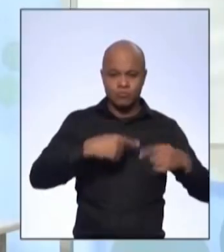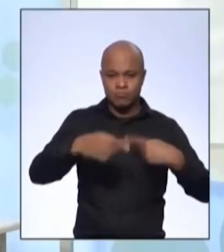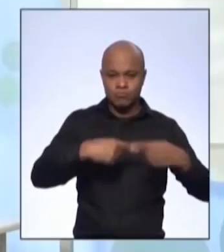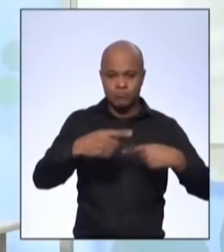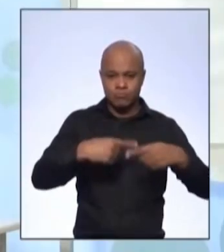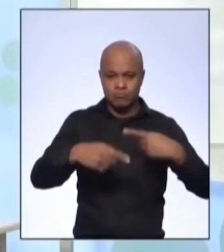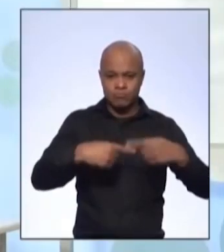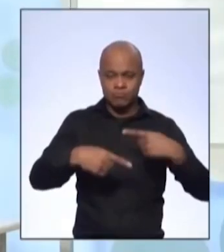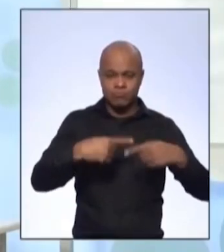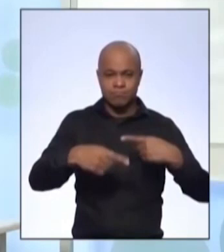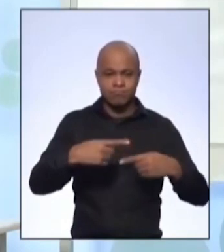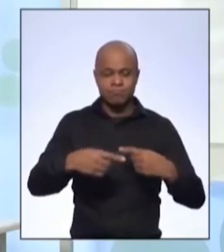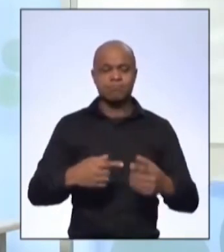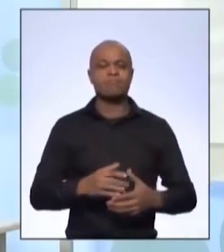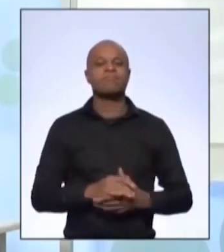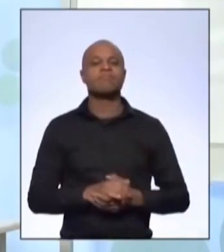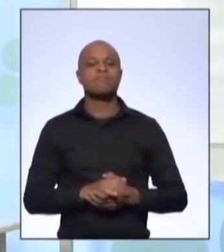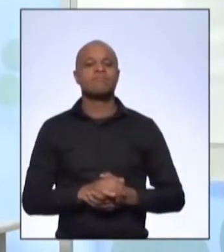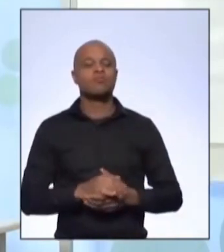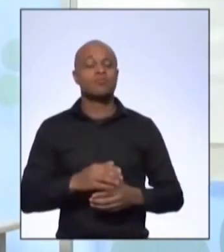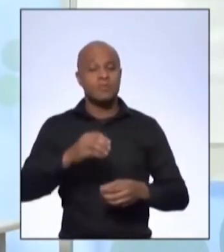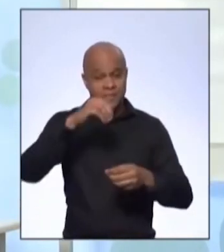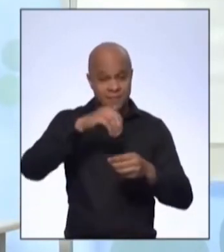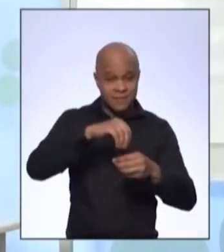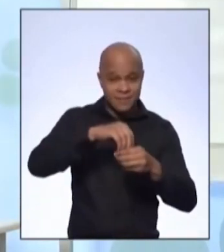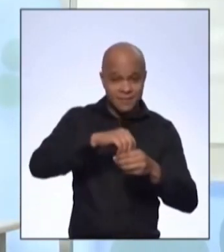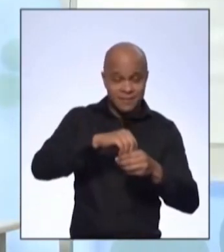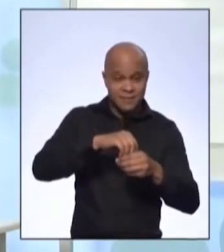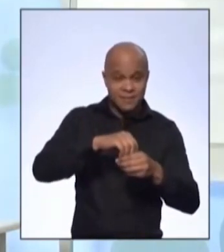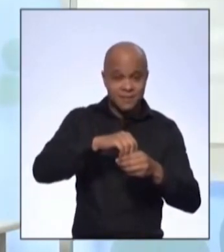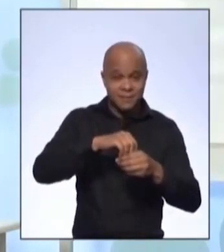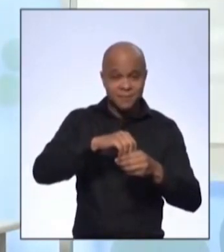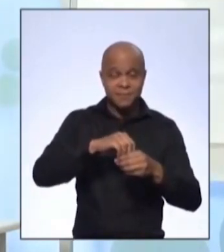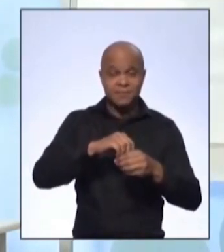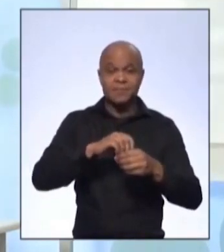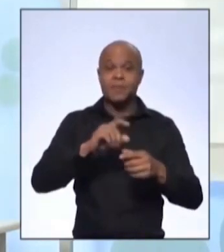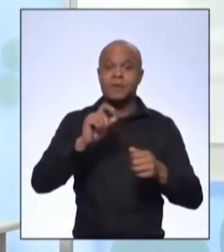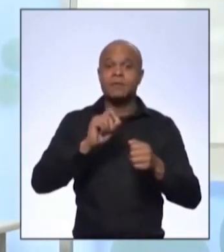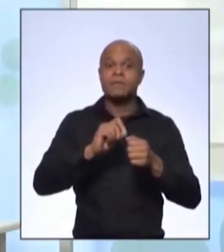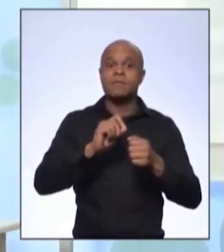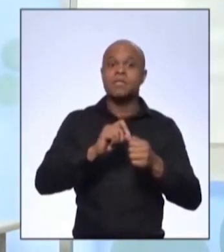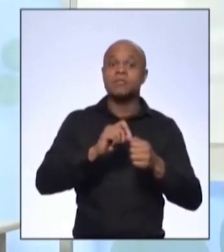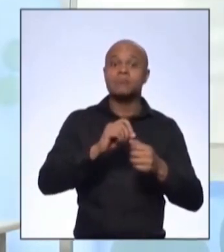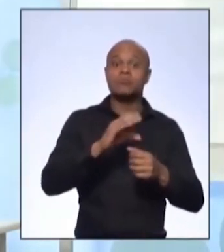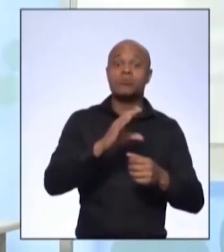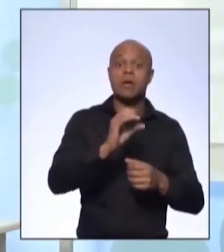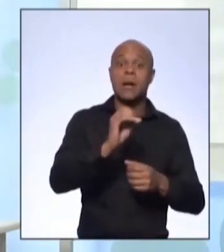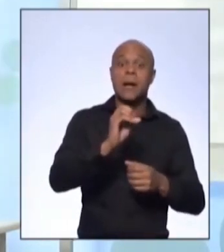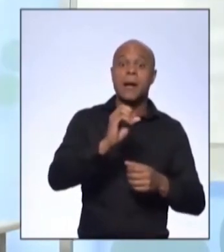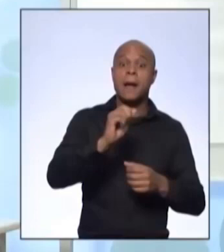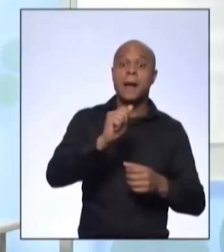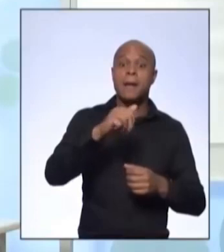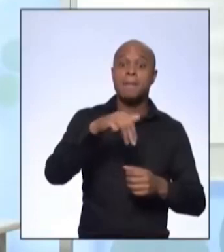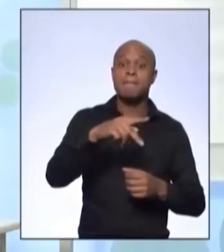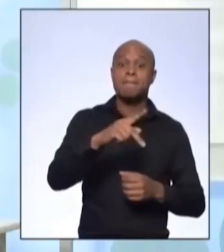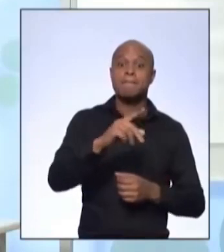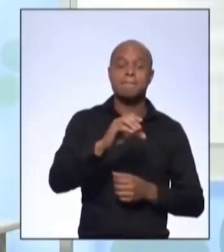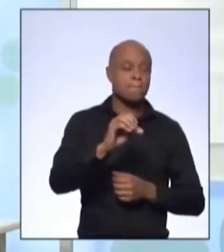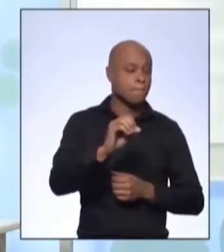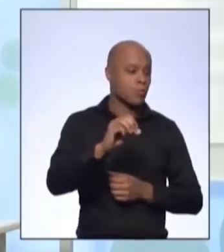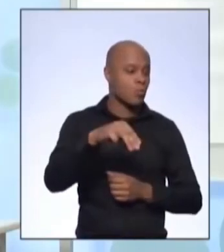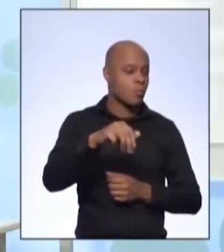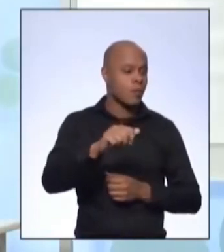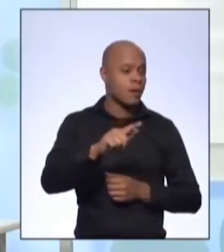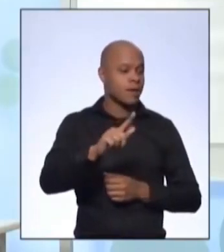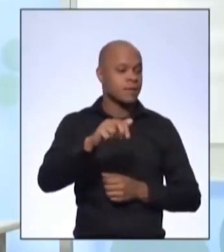um conjunto de espiras, no interior dessa bobina é produzido um campo magnético. Esse campo magnético